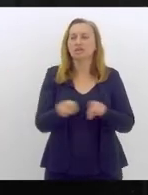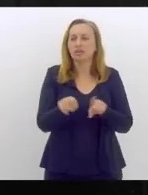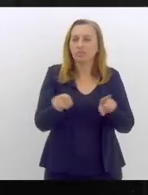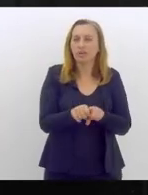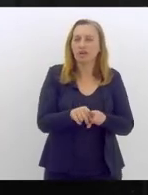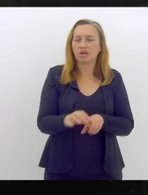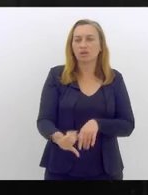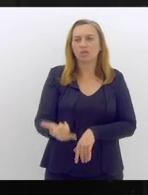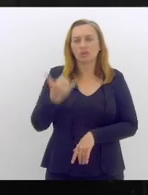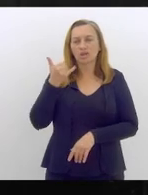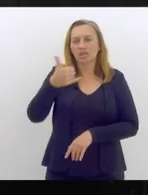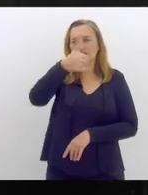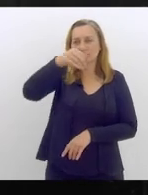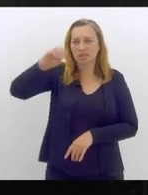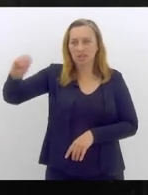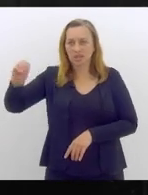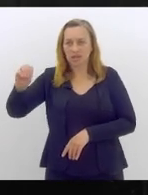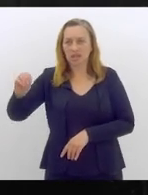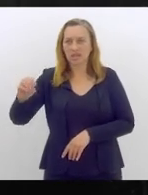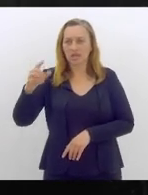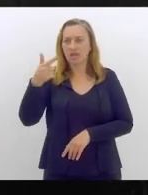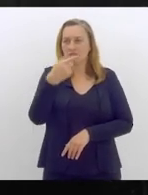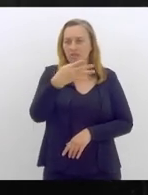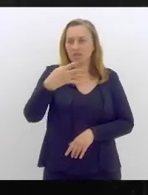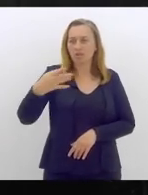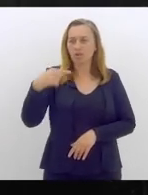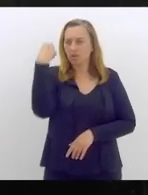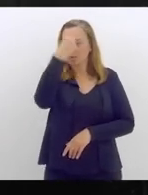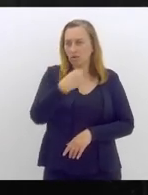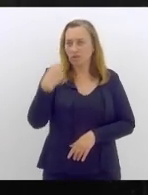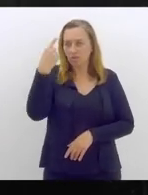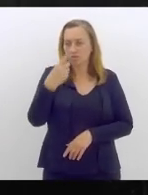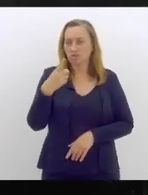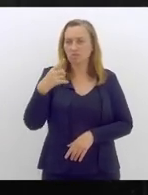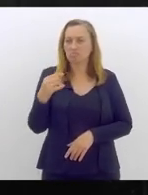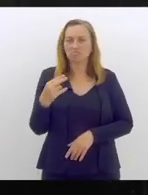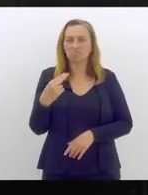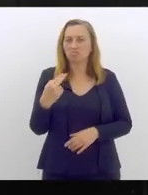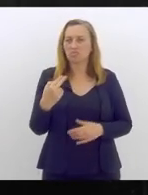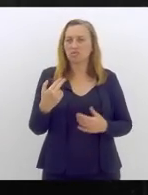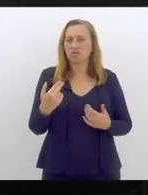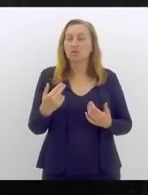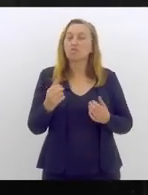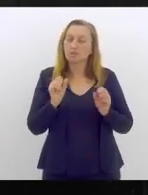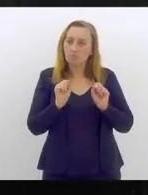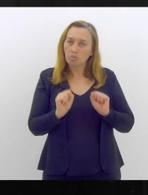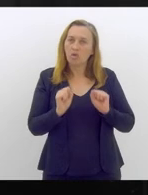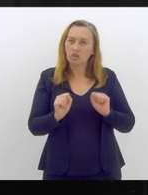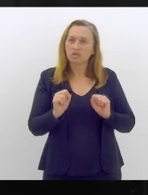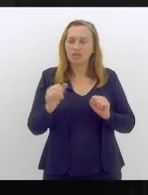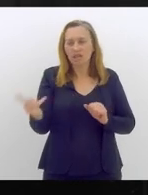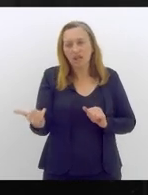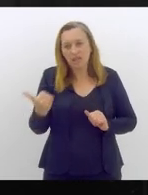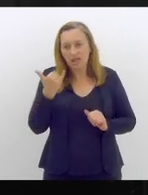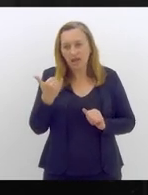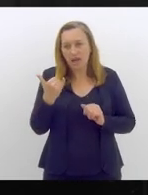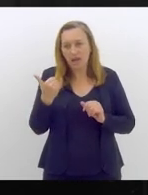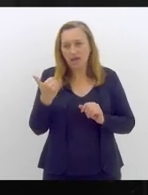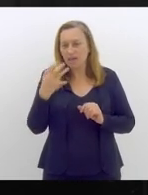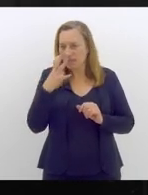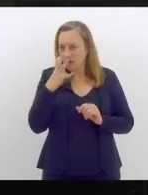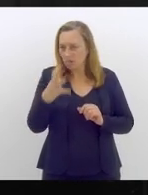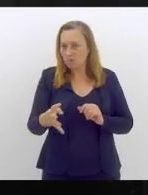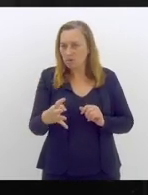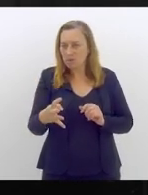além de ser 24 horas por dia você não precisa se identificar você pode fazer uma denúncia anônima as autoridades